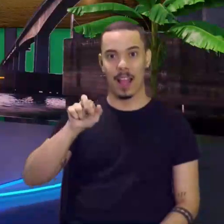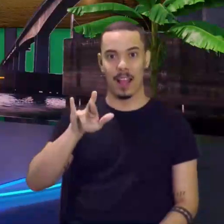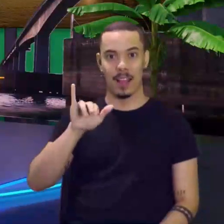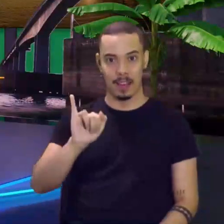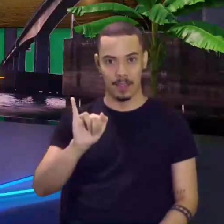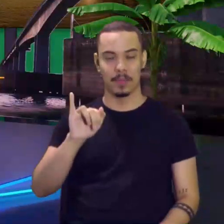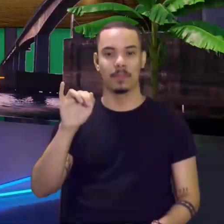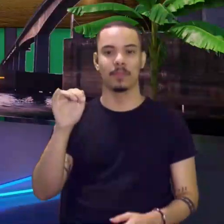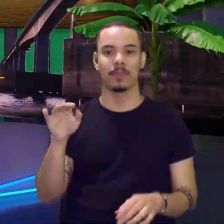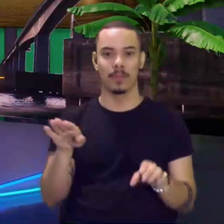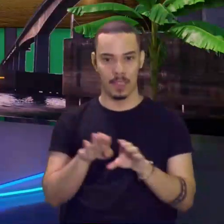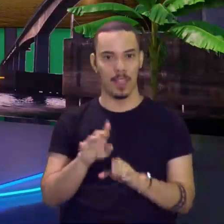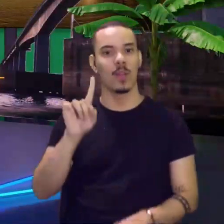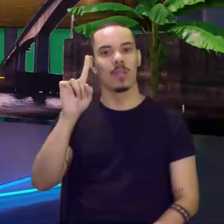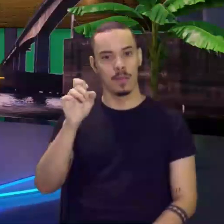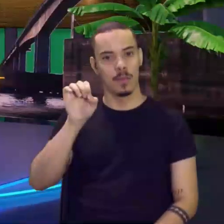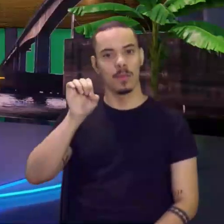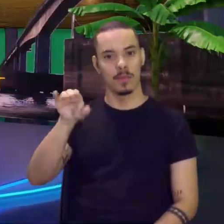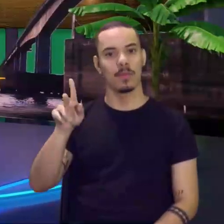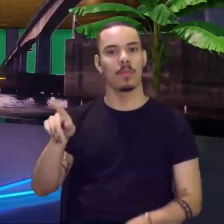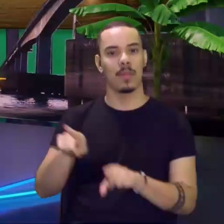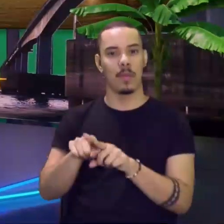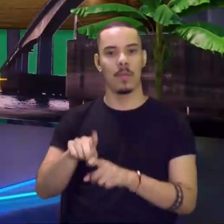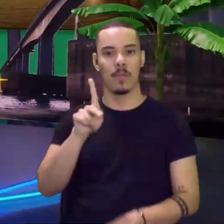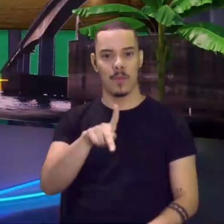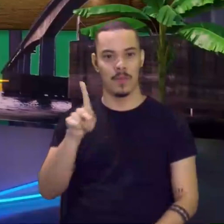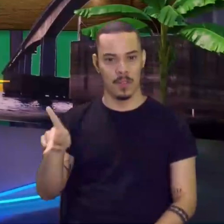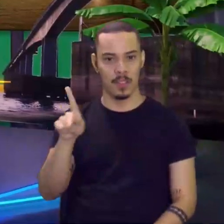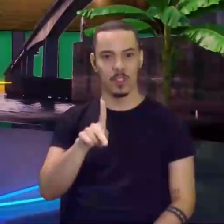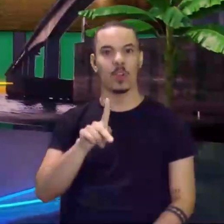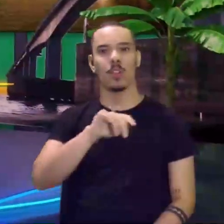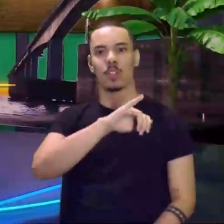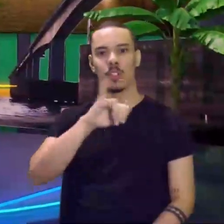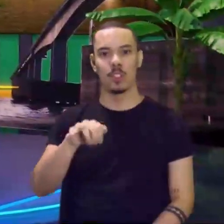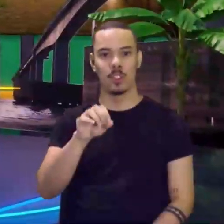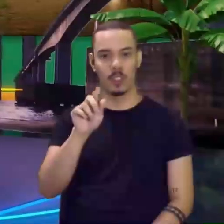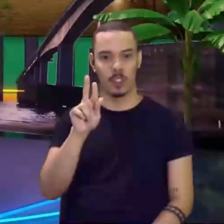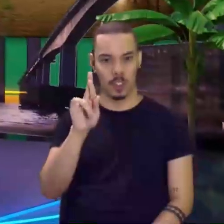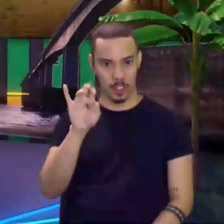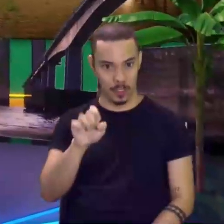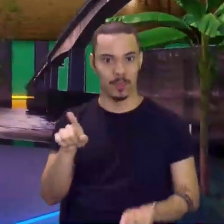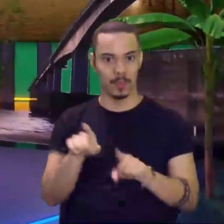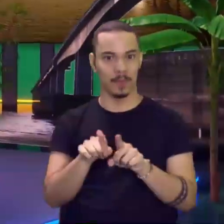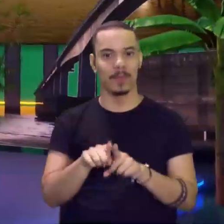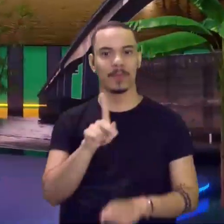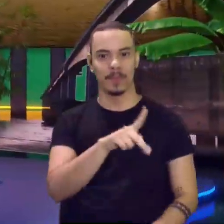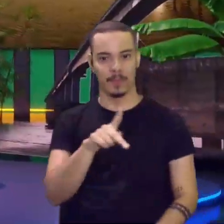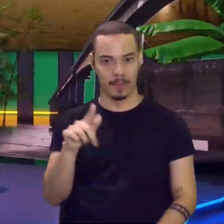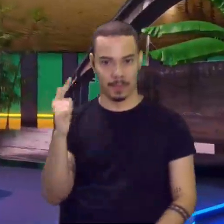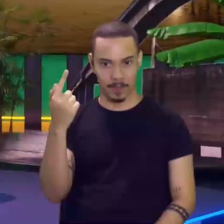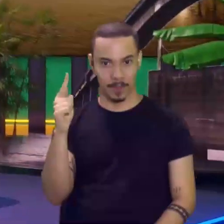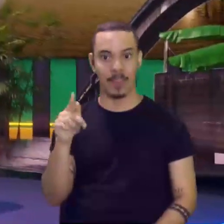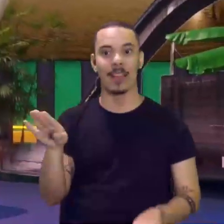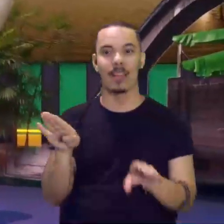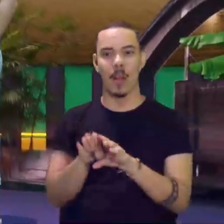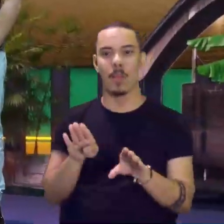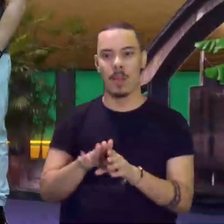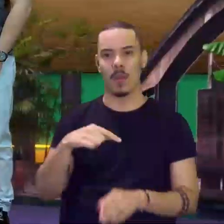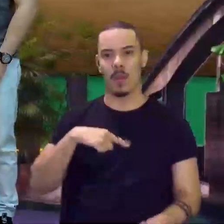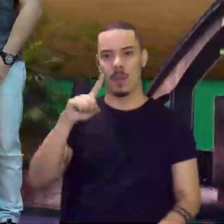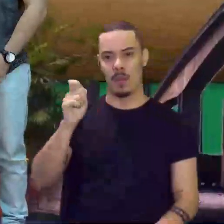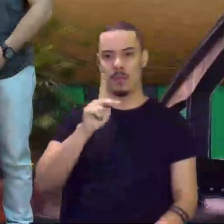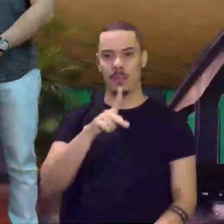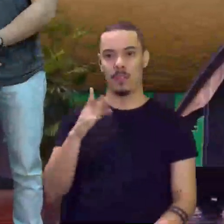Arimateia, fui professor do meu grande amigo Jorge, professor de geografia, fui professor do